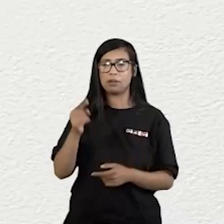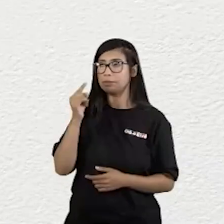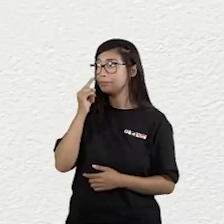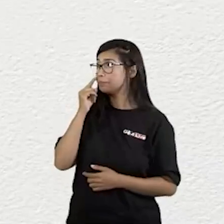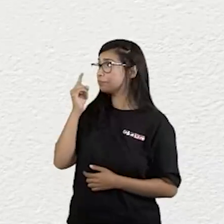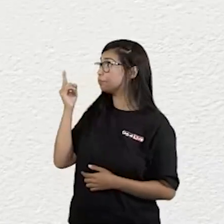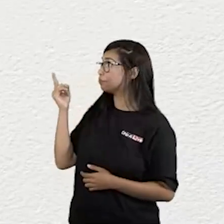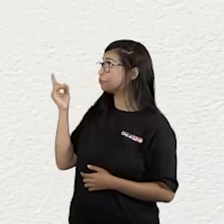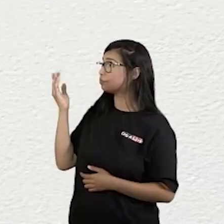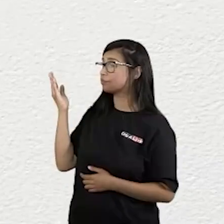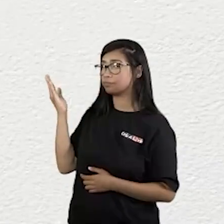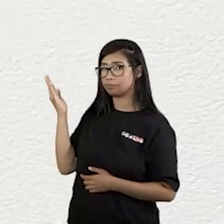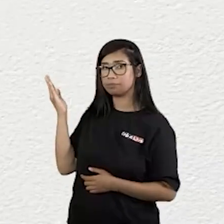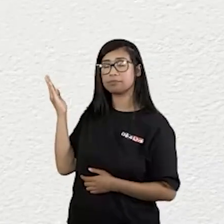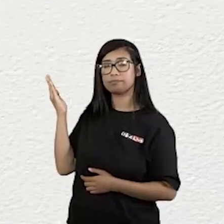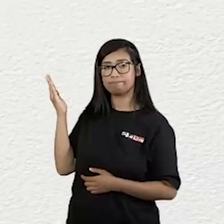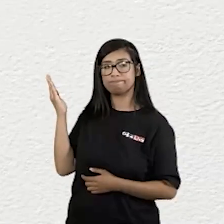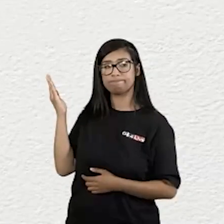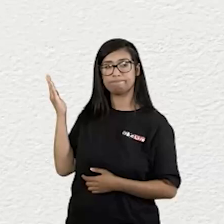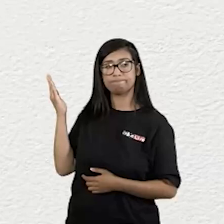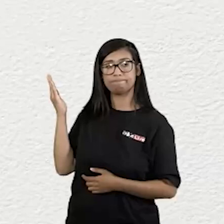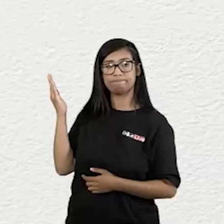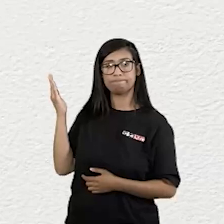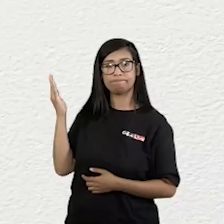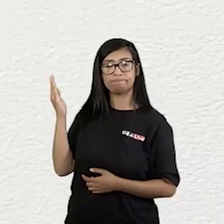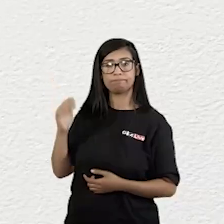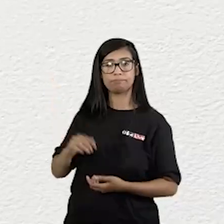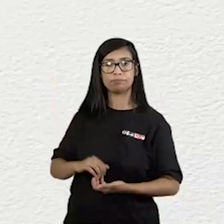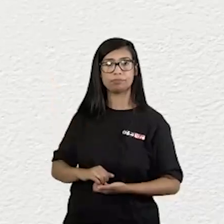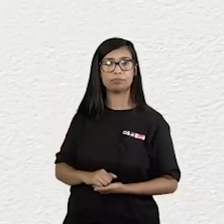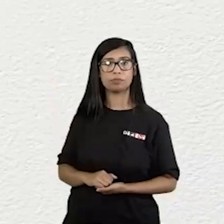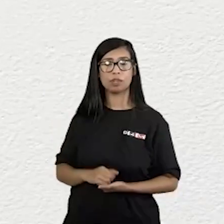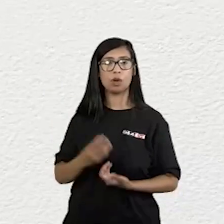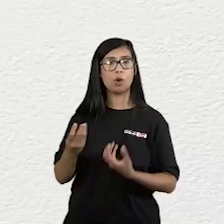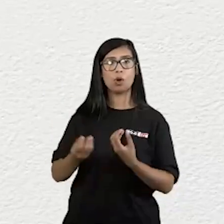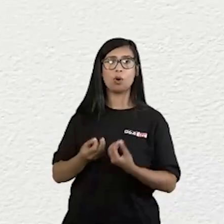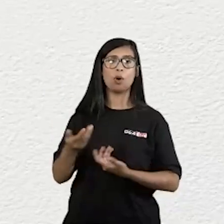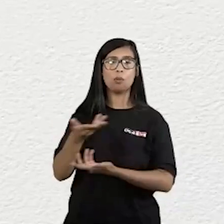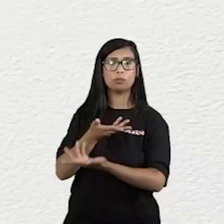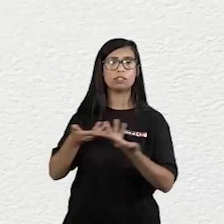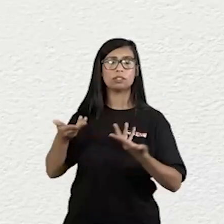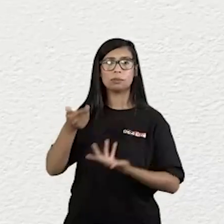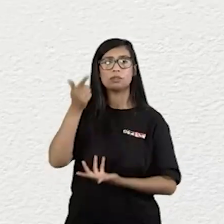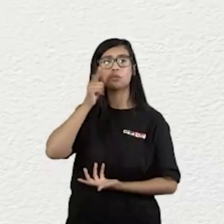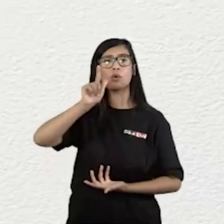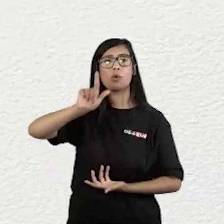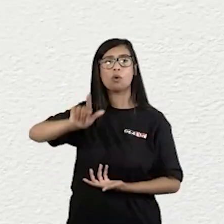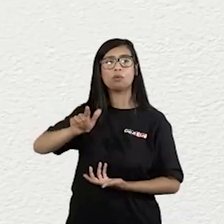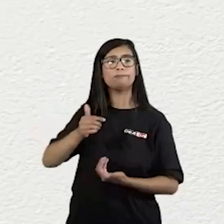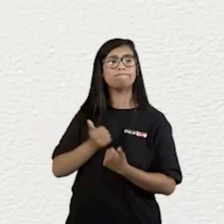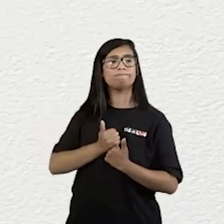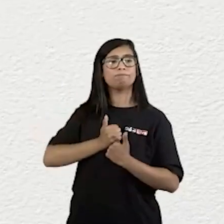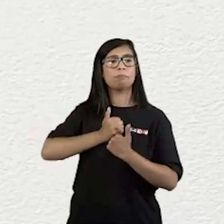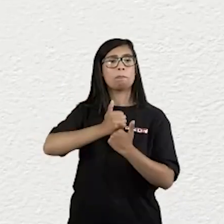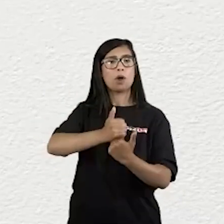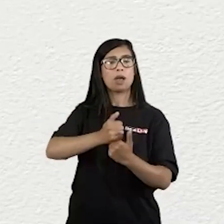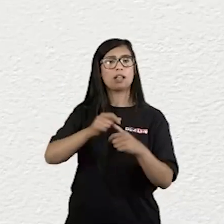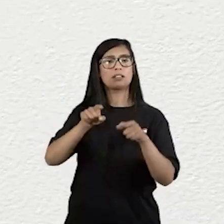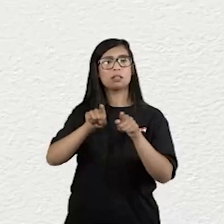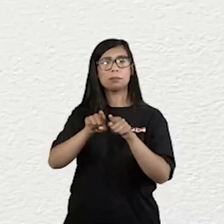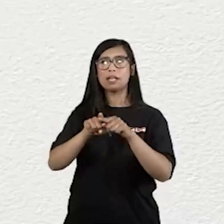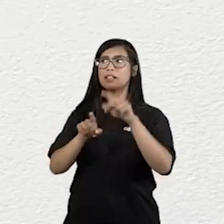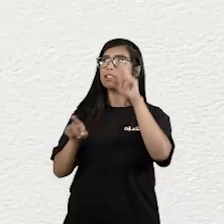crostosas. E aí, de novo, o primeiro passo é descrever a lesão. Quais os exames vão nos ajudar? E depois, lembrar